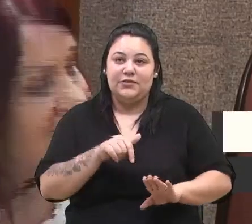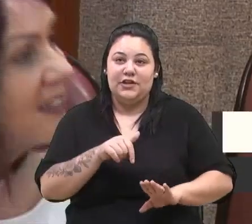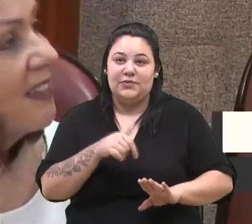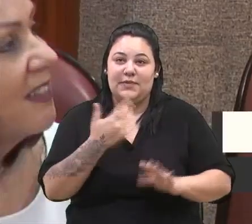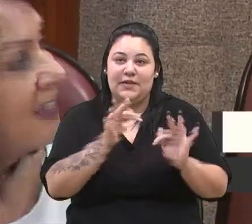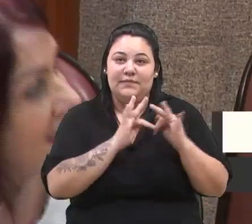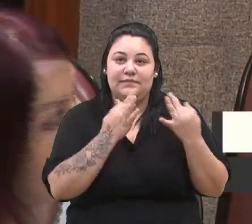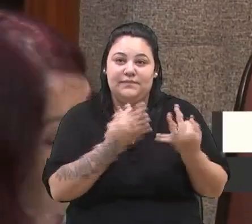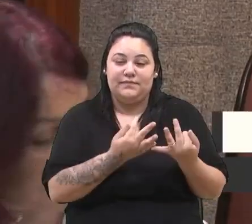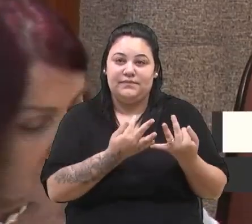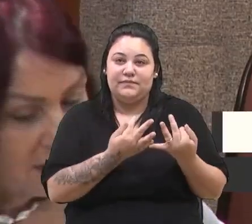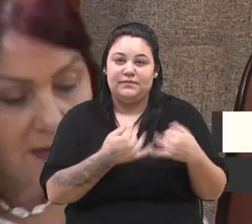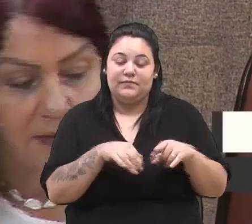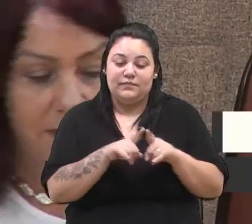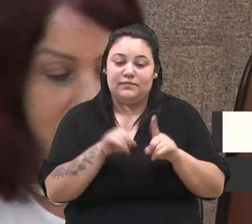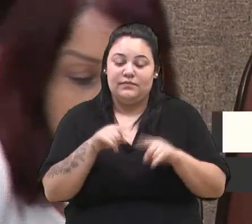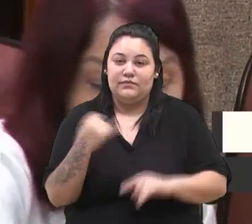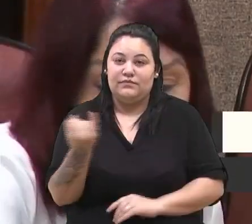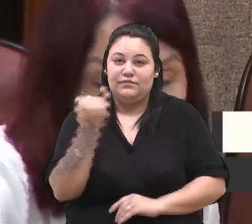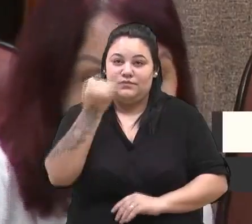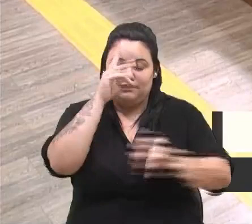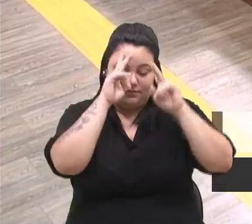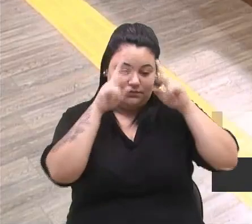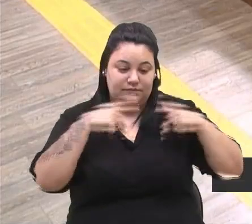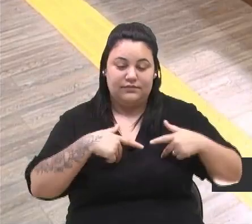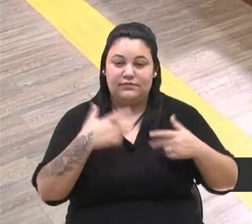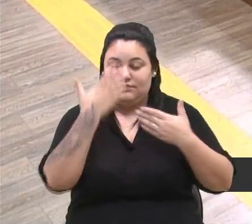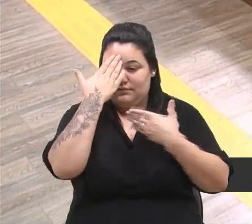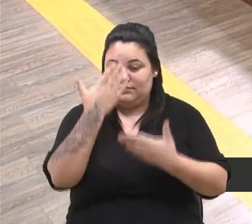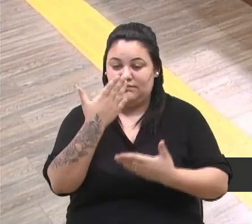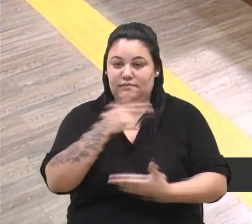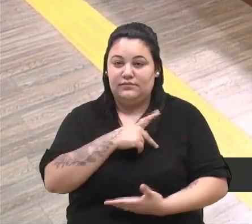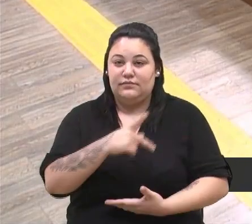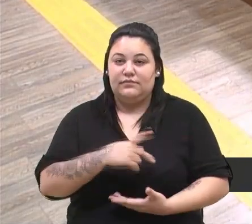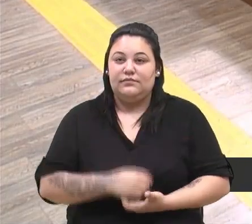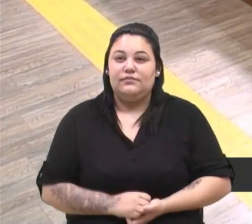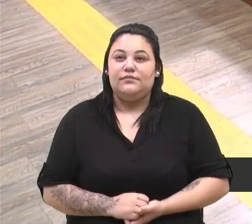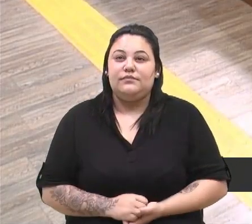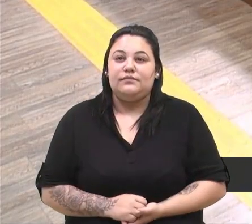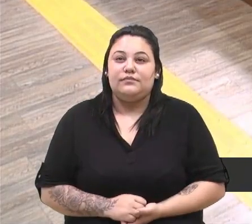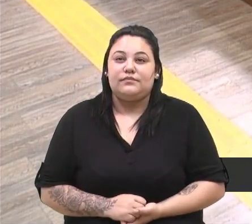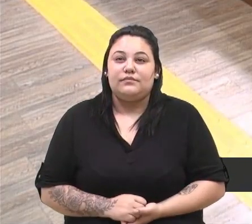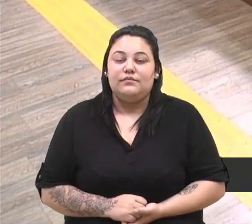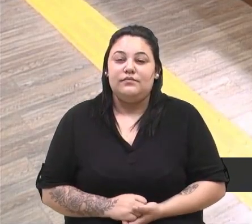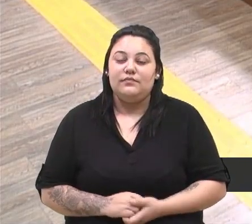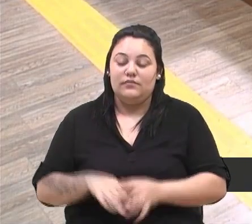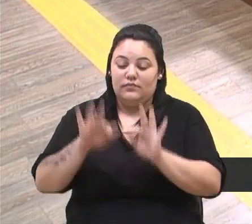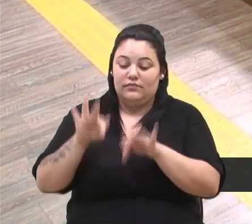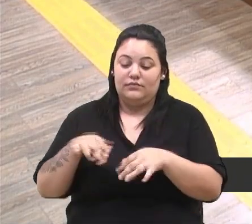esse esse importante reconhecimento obrigado senhor presidente Obrigado encerrada a discussão